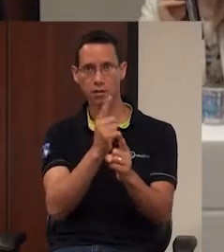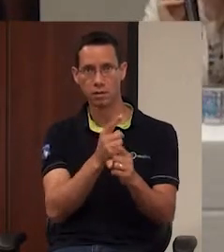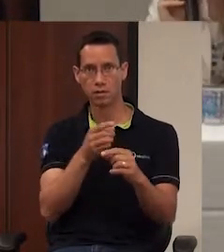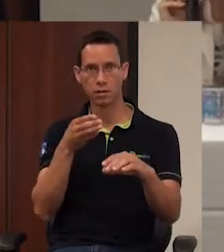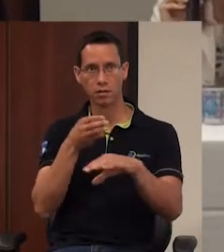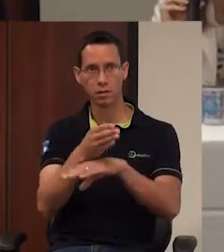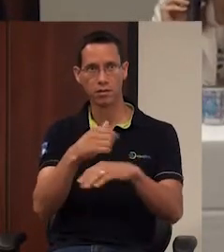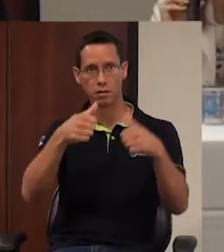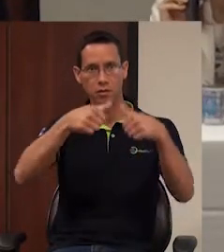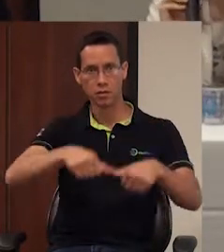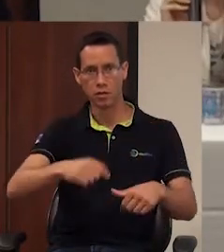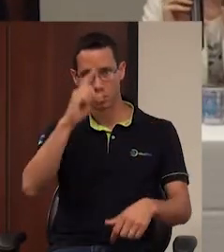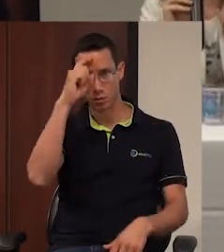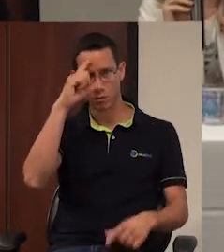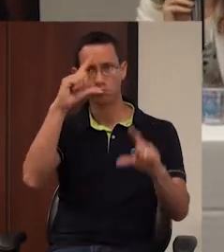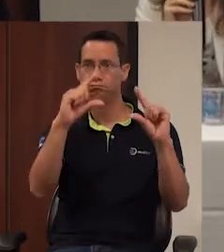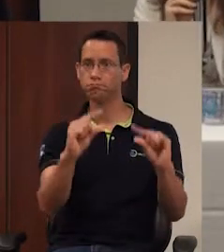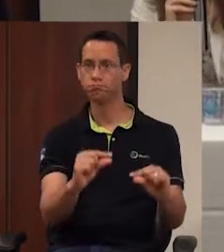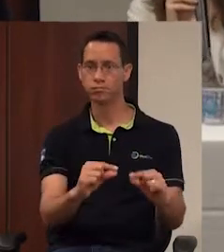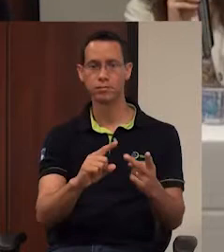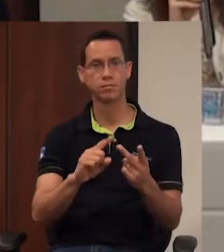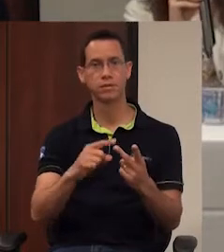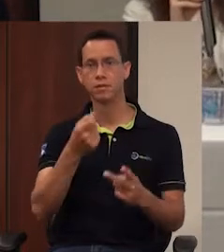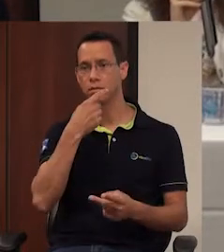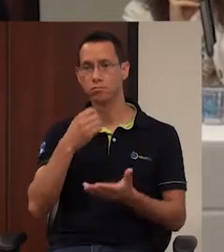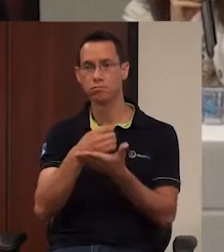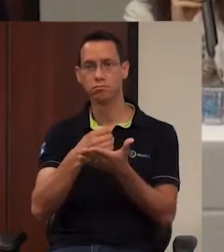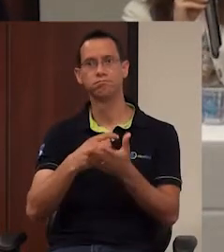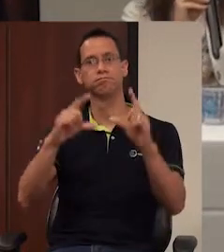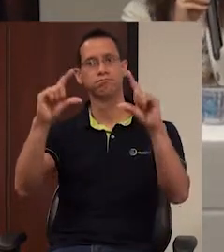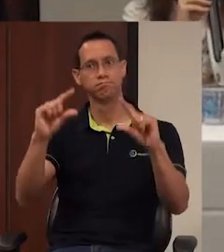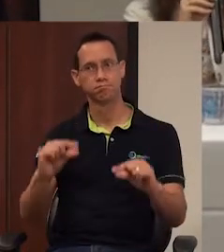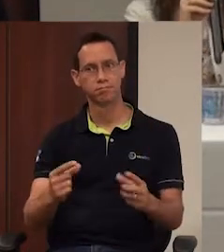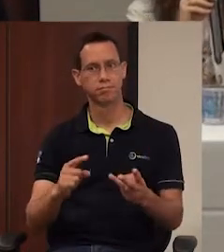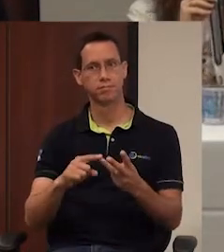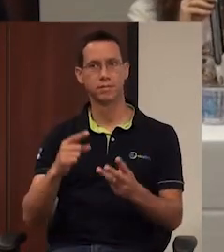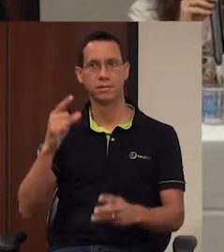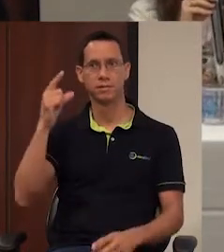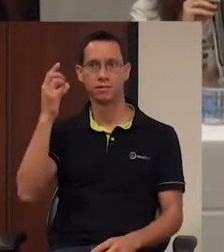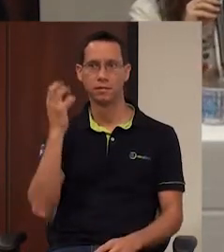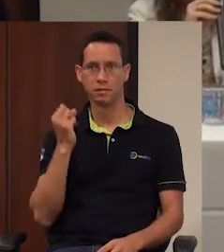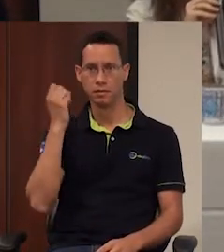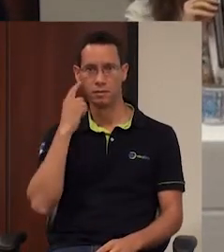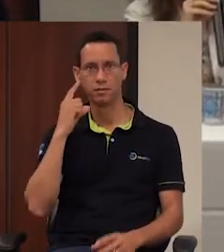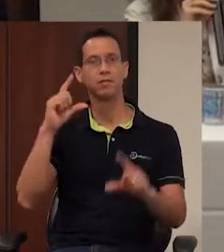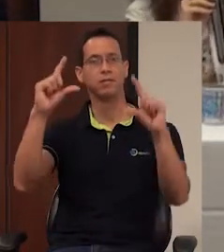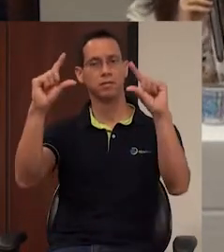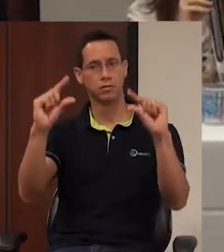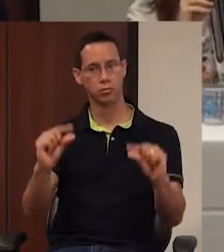reduz, medicação reduz, que o ganho de benefícios, né, uma pensão, qualquer que seja o apoio,